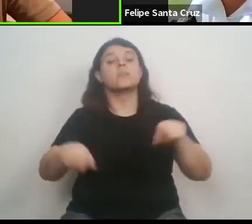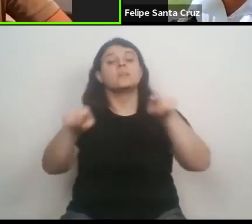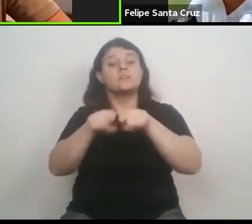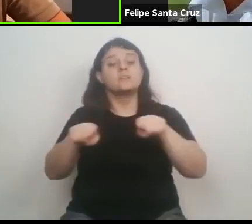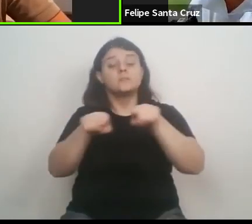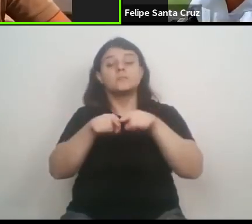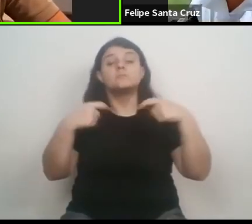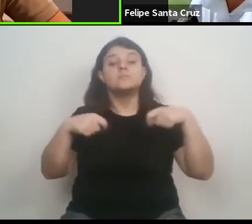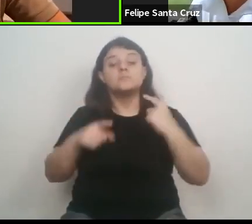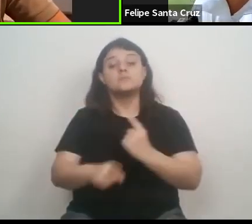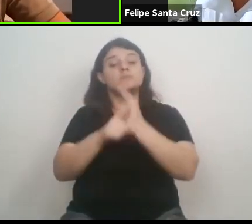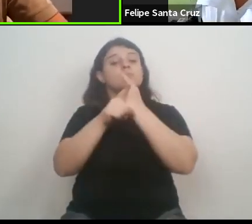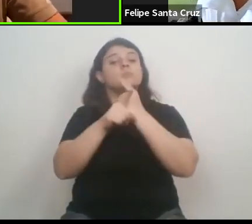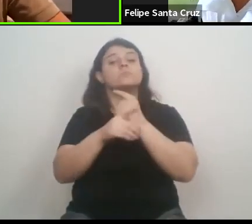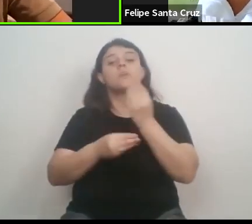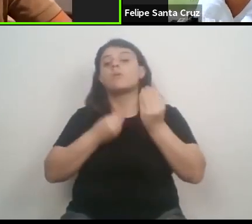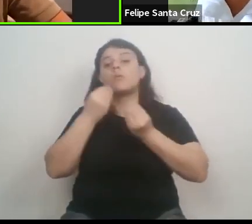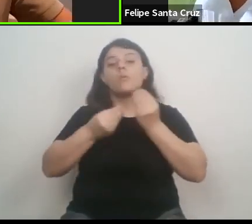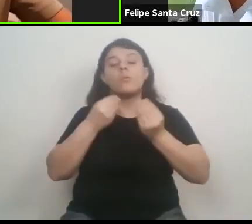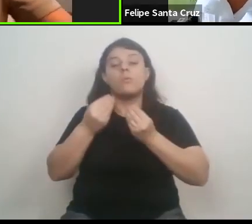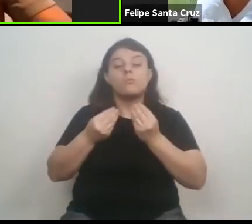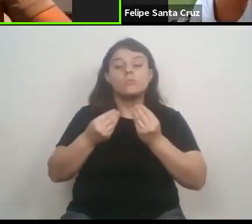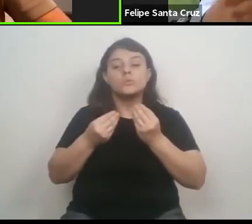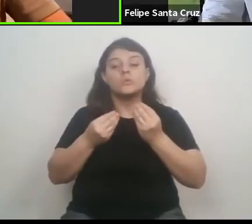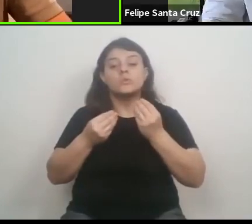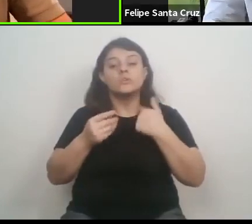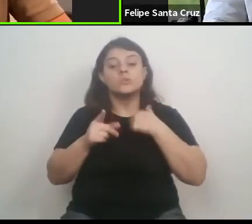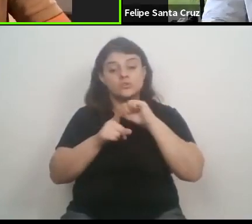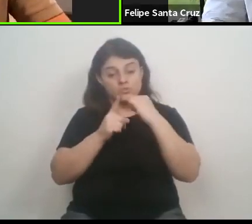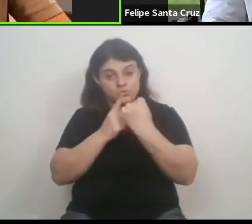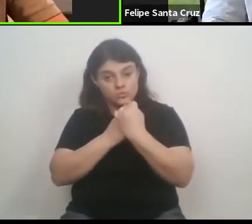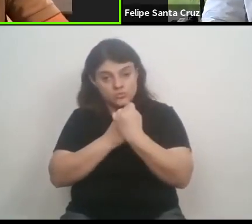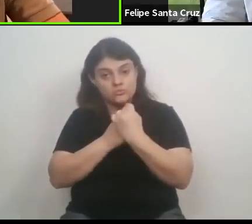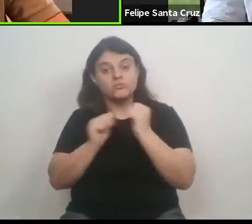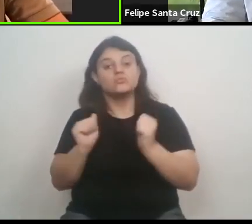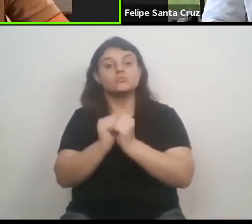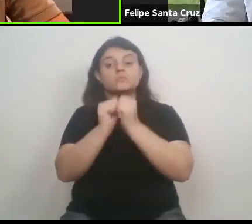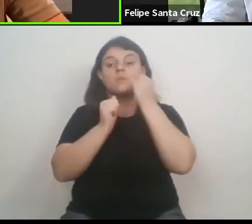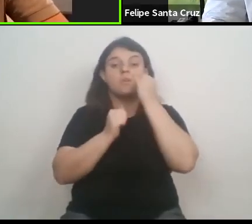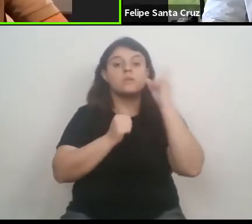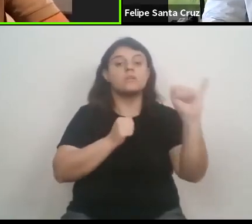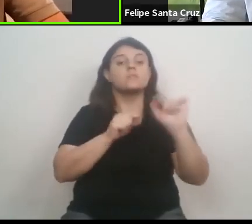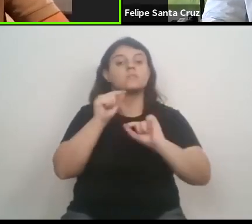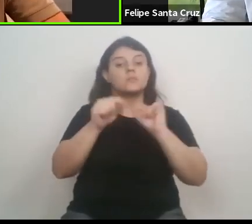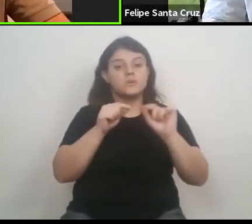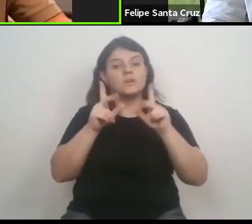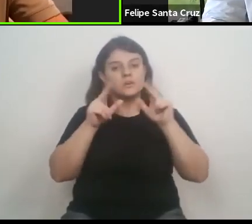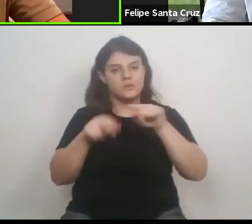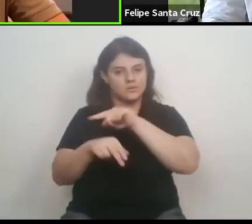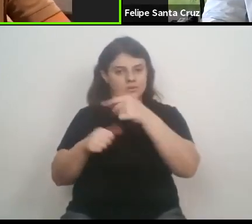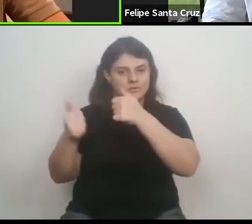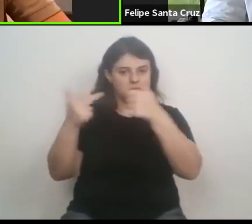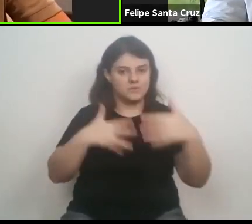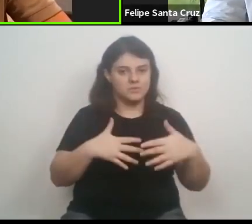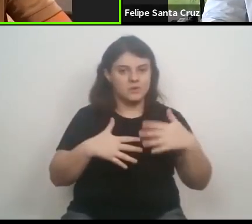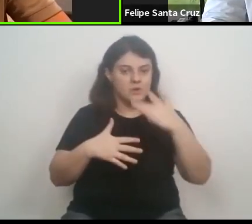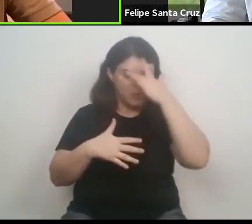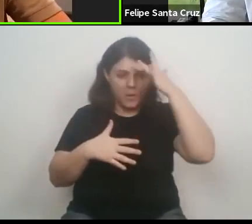encontrar formas de socialmente evitar que, como disse o Felipe,